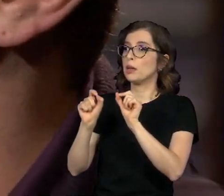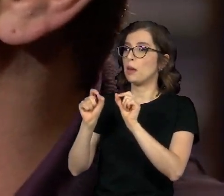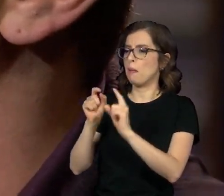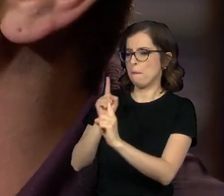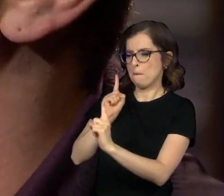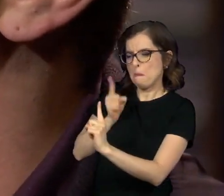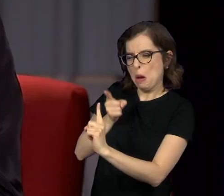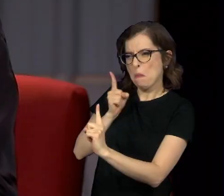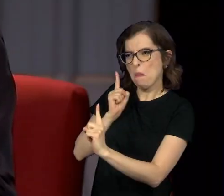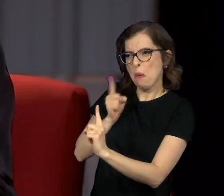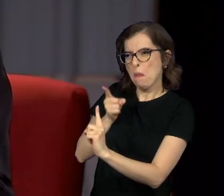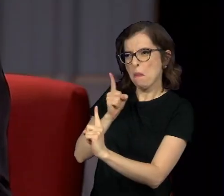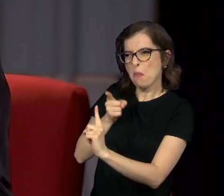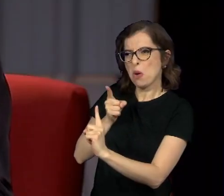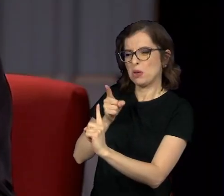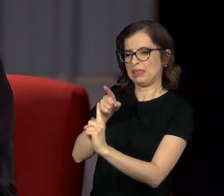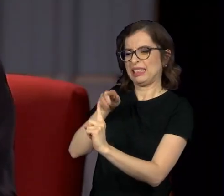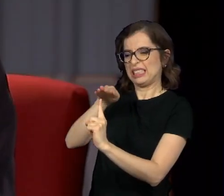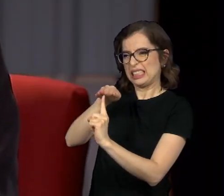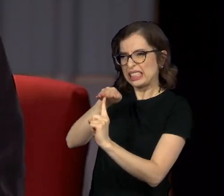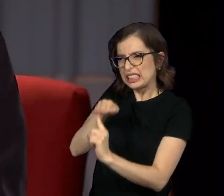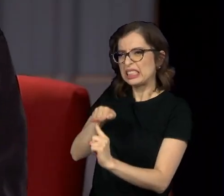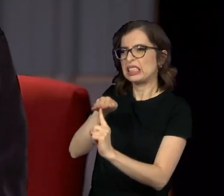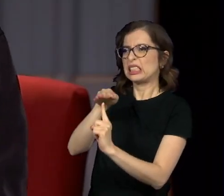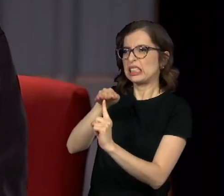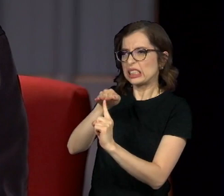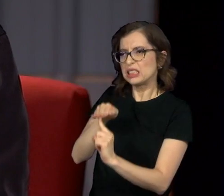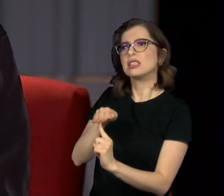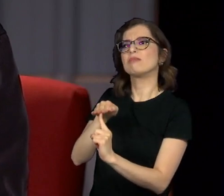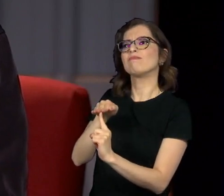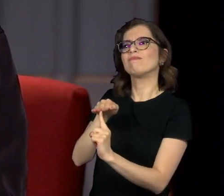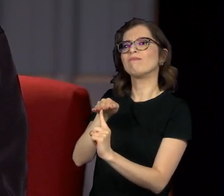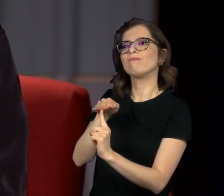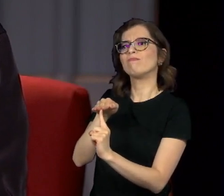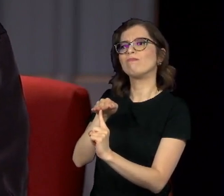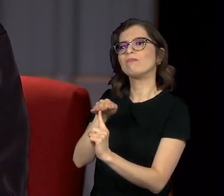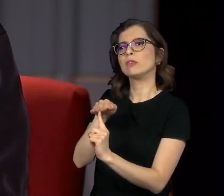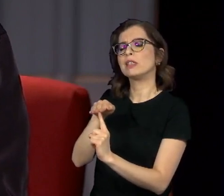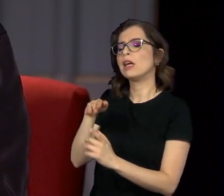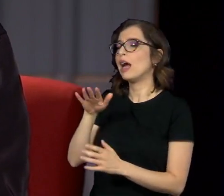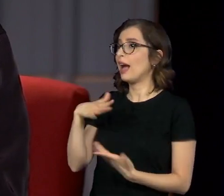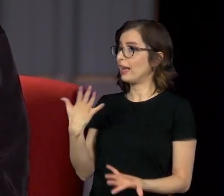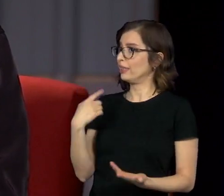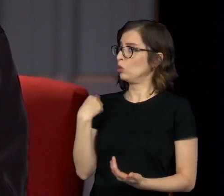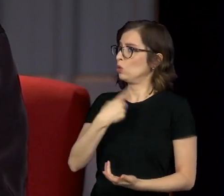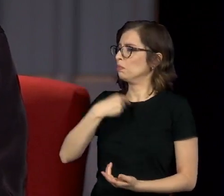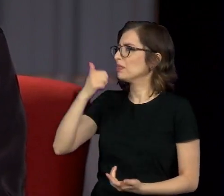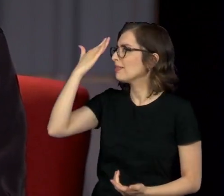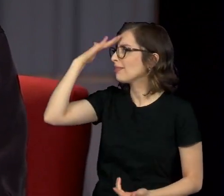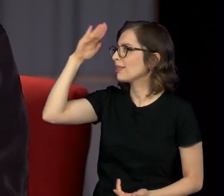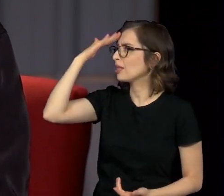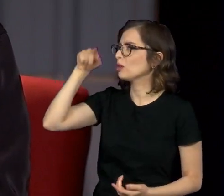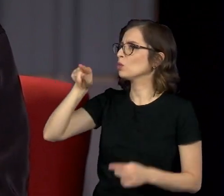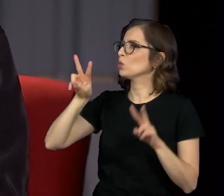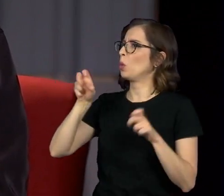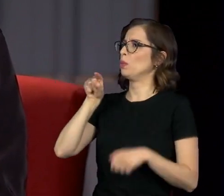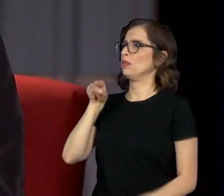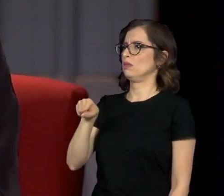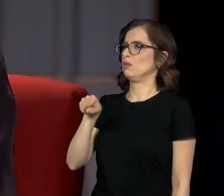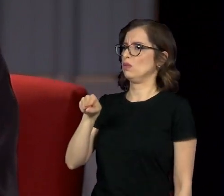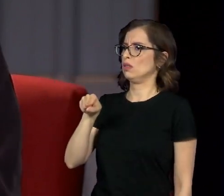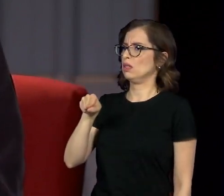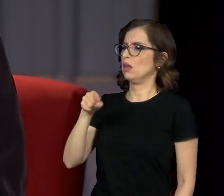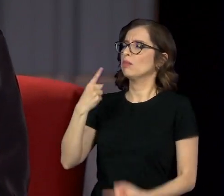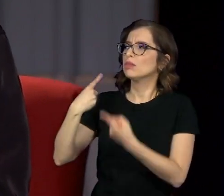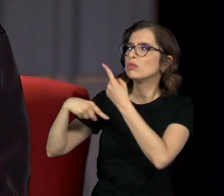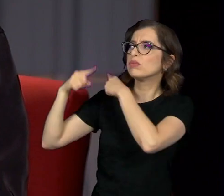eram dominados. Precisamos ouvir a todos hoje, né? Para que a gente possa virar essa chave, ultrapassar